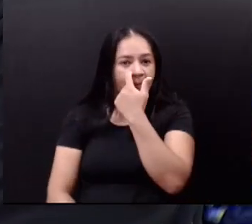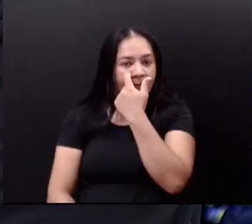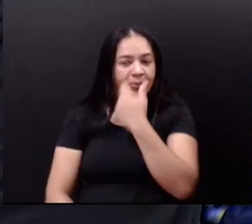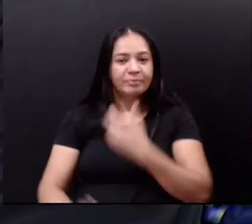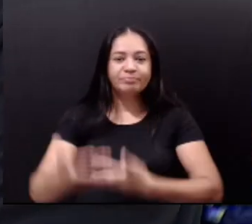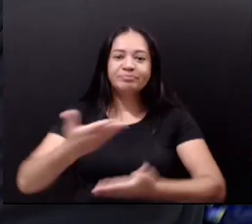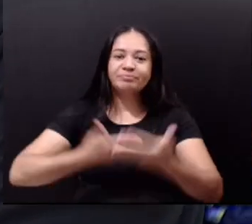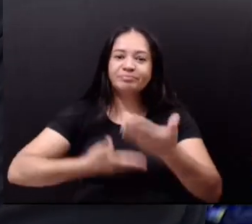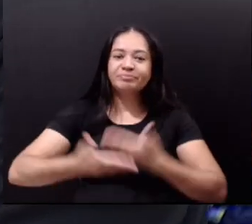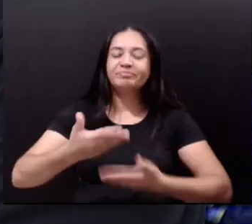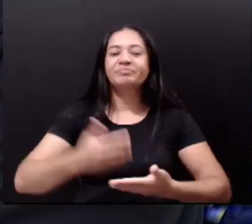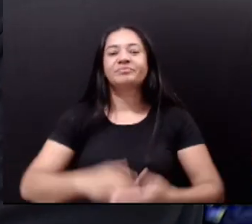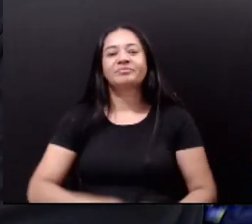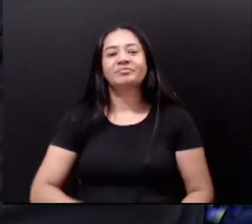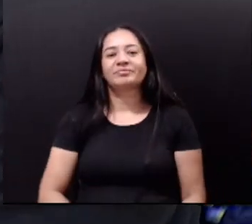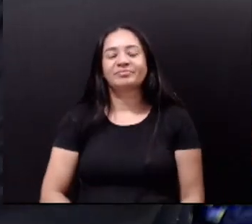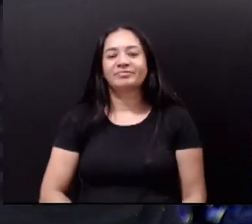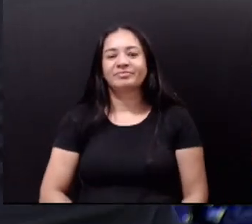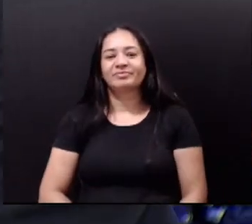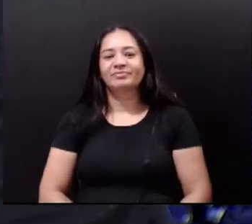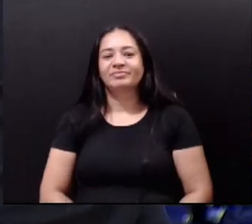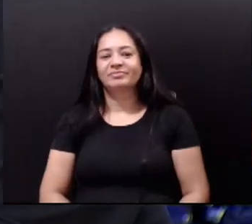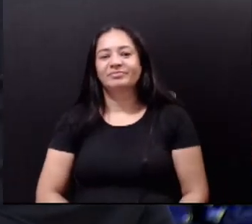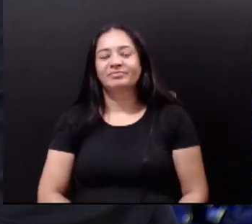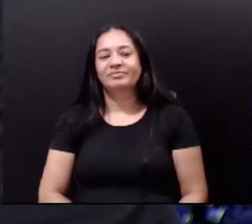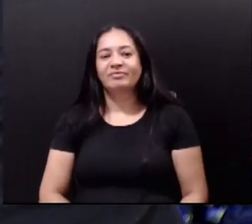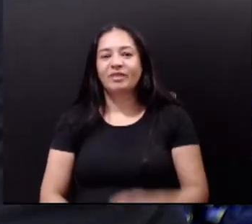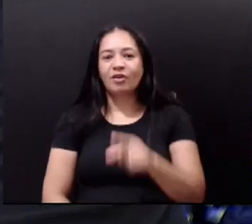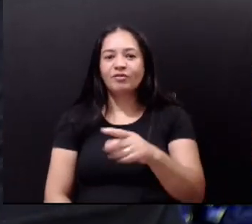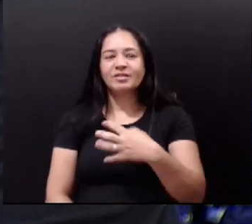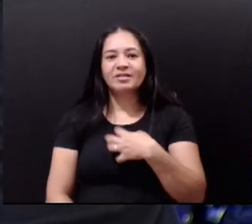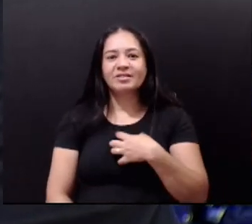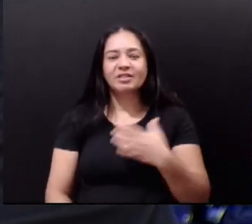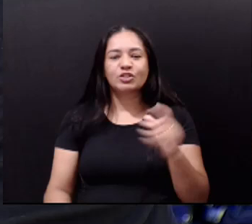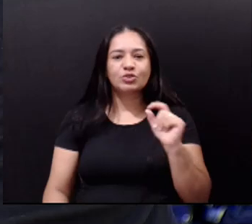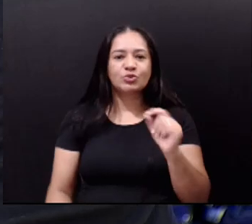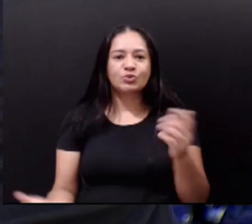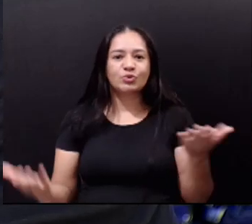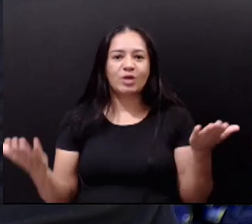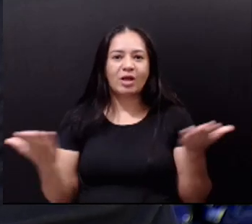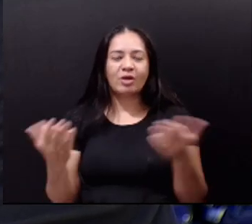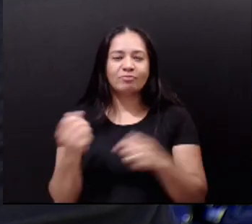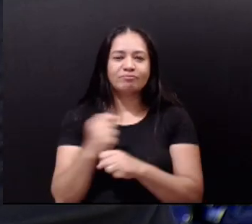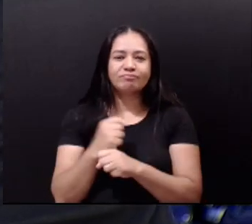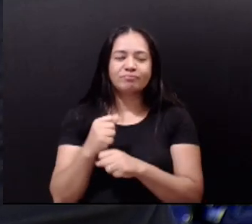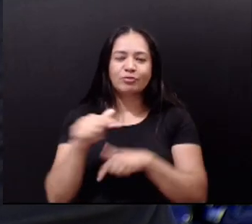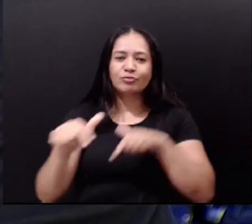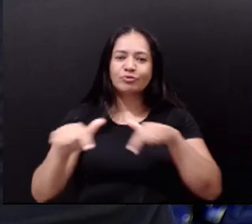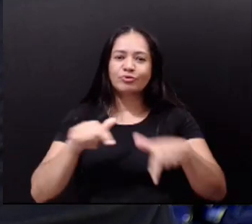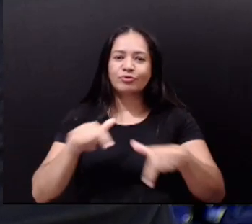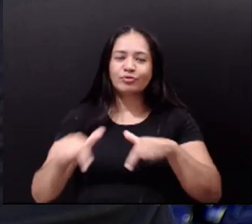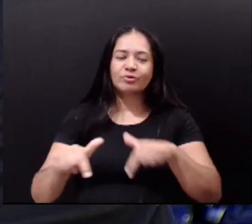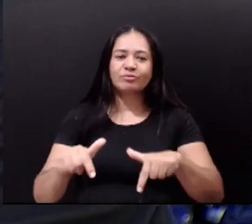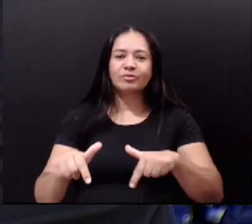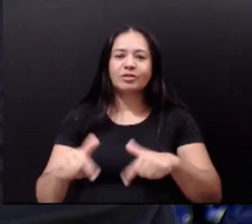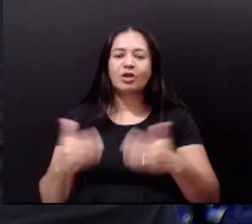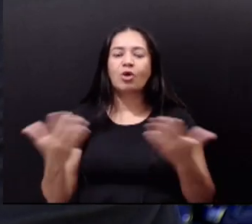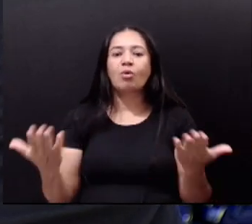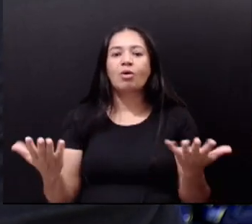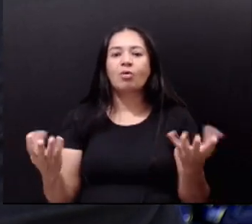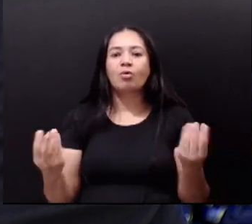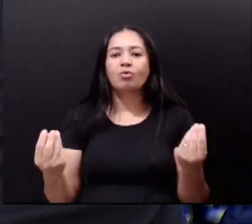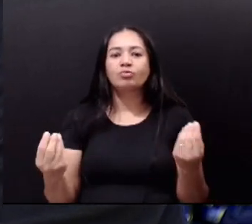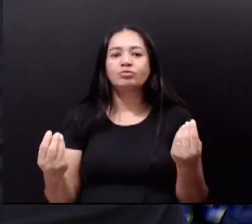no grupo. O que você sente nesses anos trabalhando com isso? Qual é o retorno que você tem das